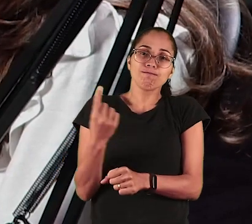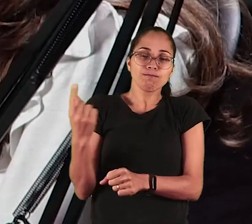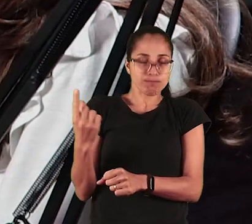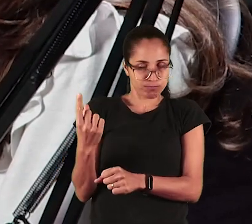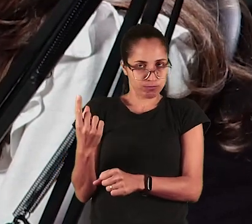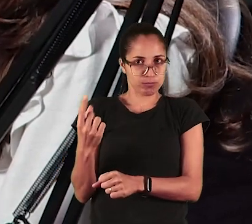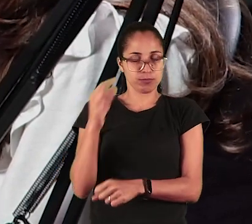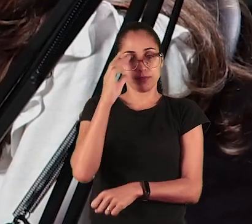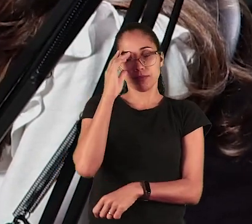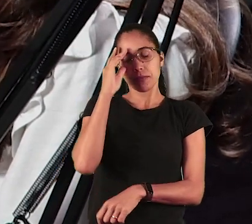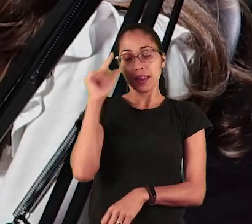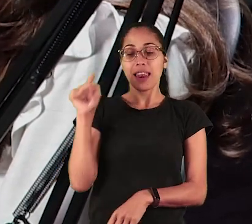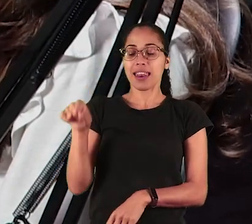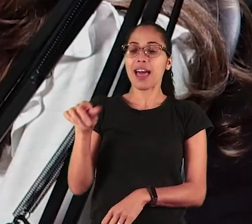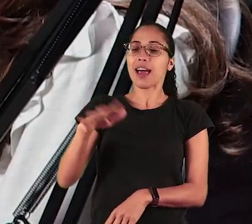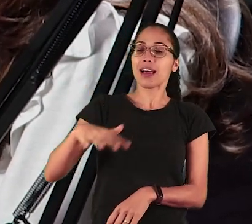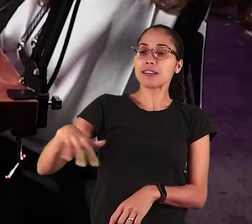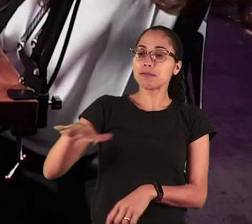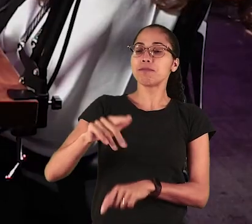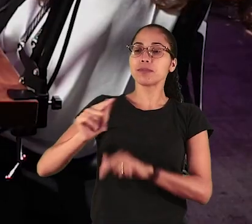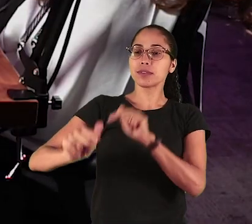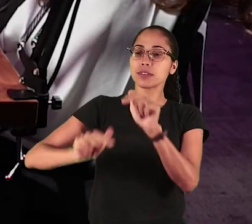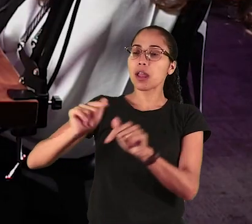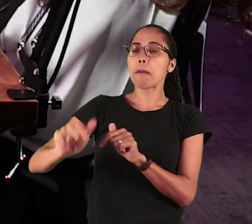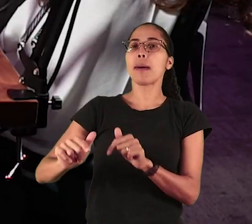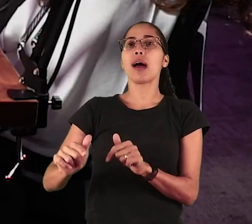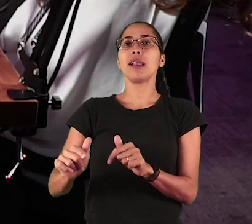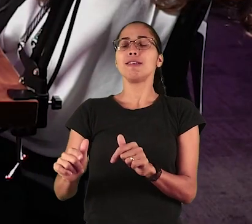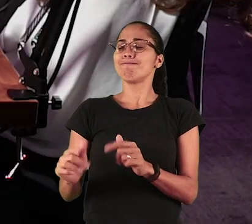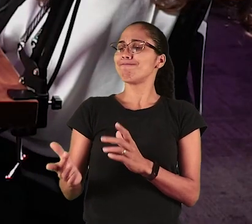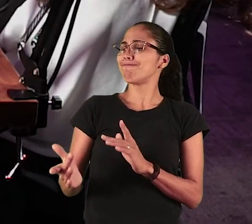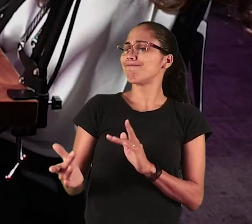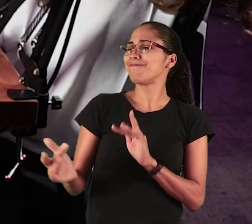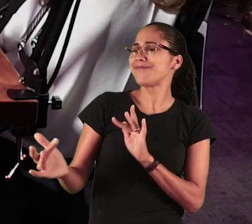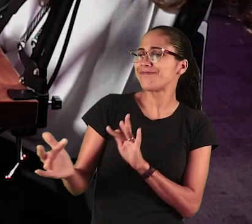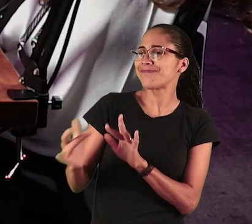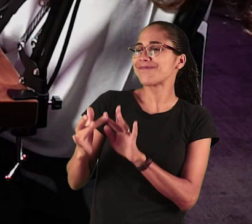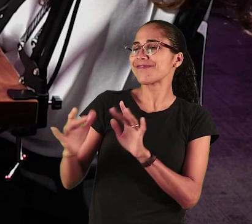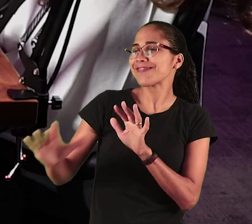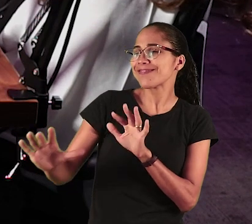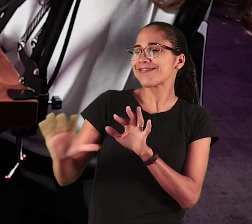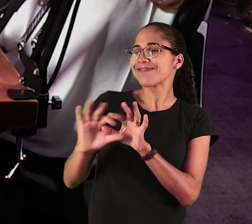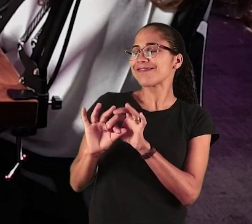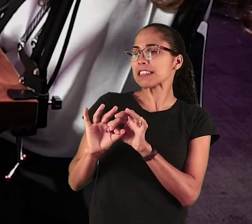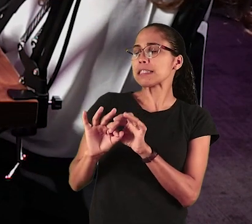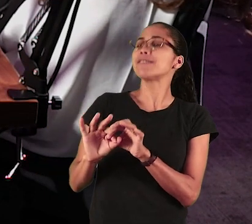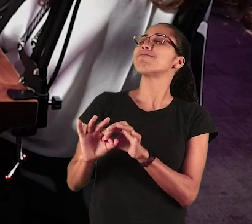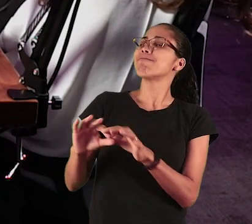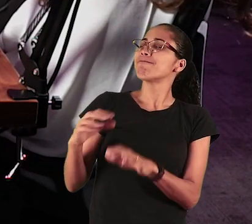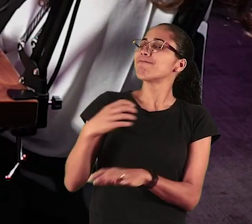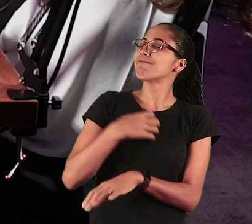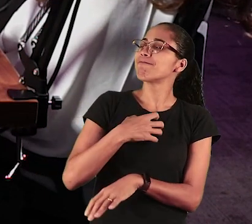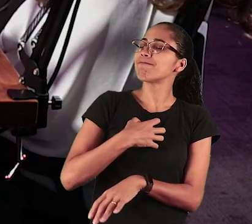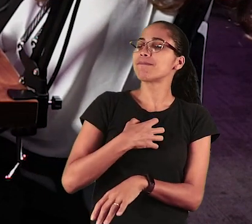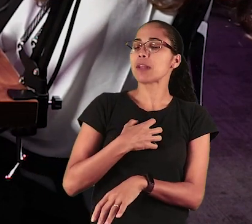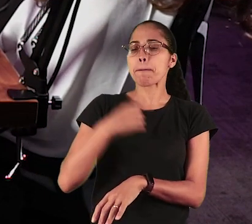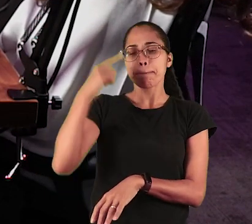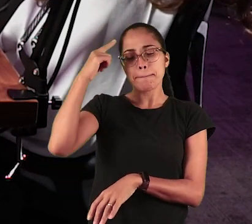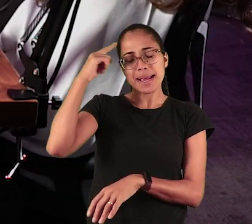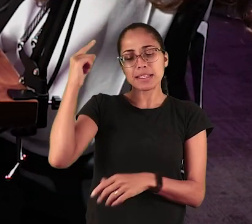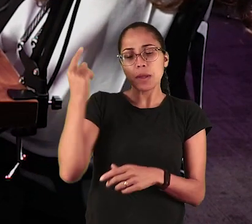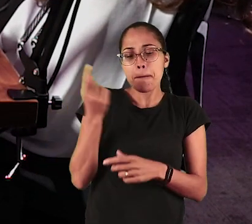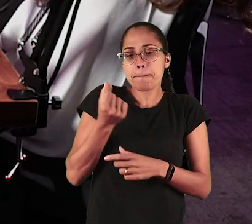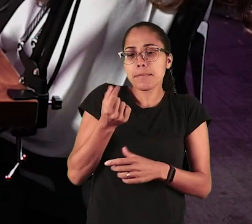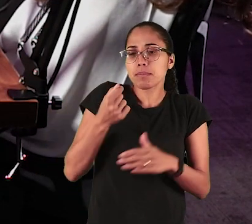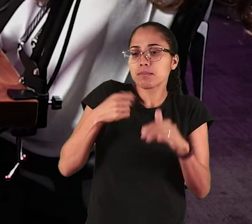eu realmente encontrei ali um uma coisa que encaixou todo todo lado que eu queria quando